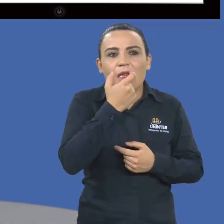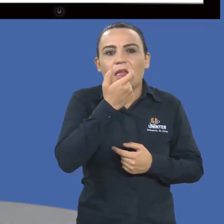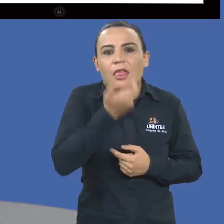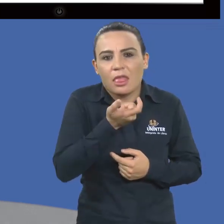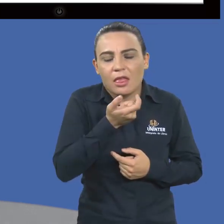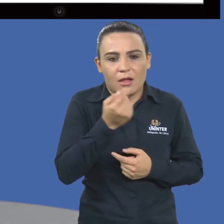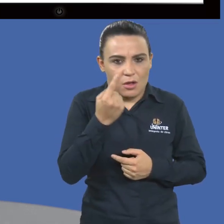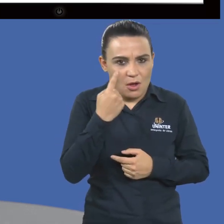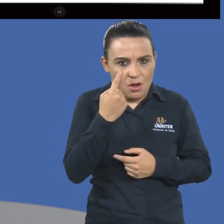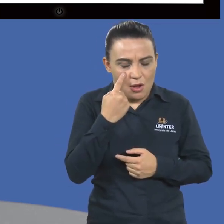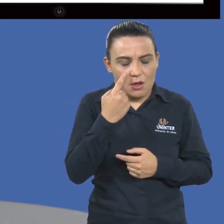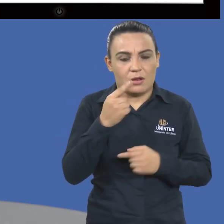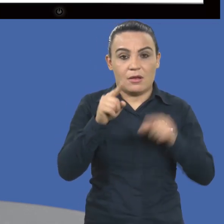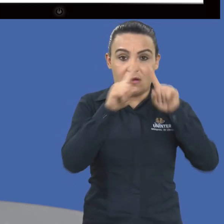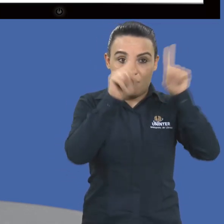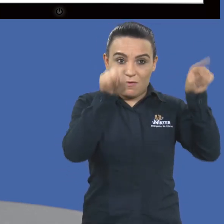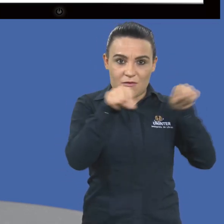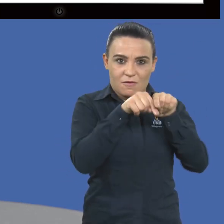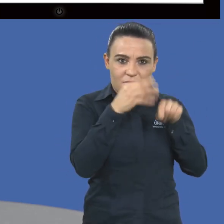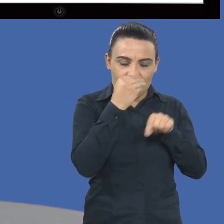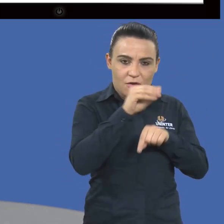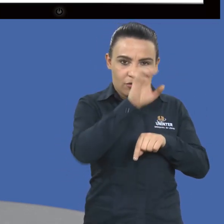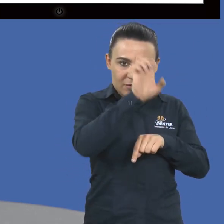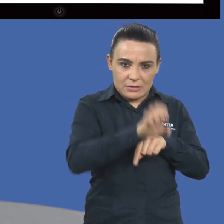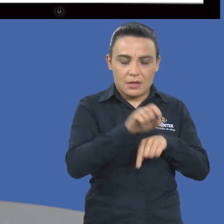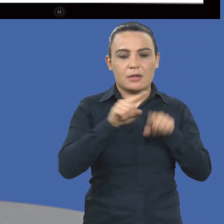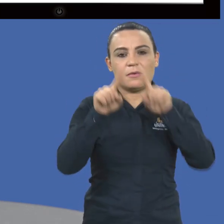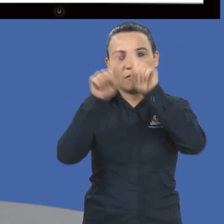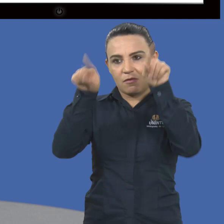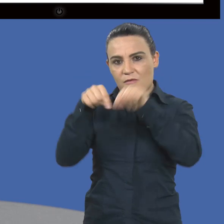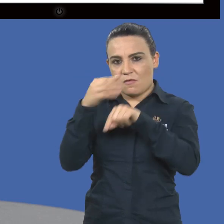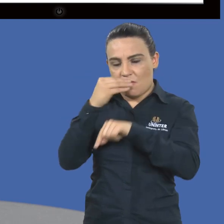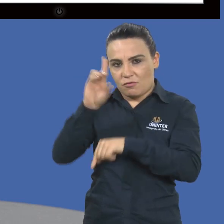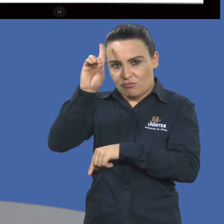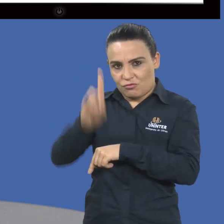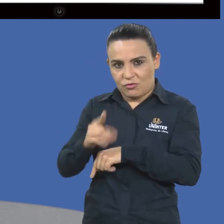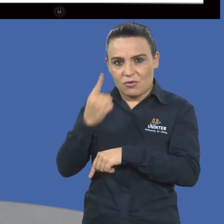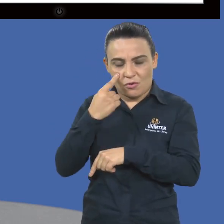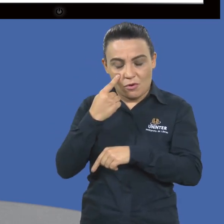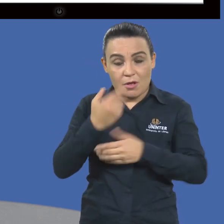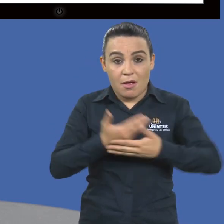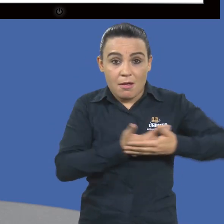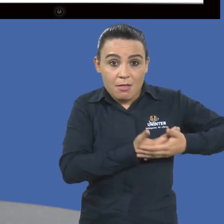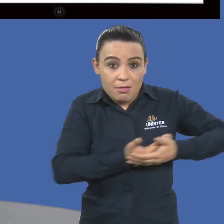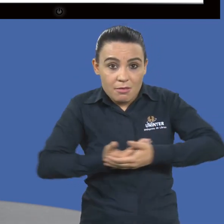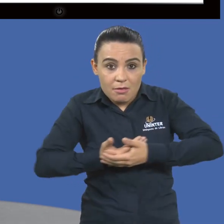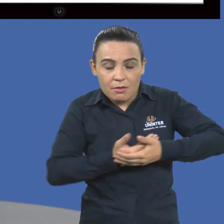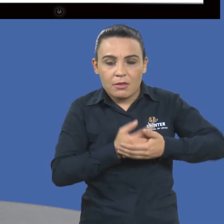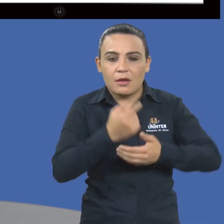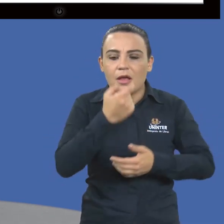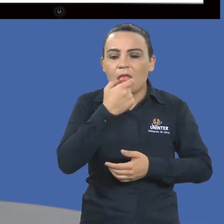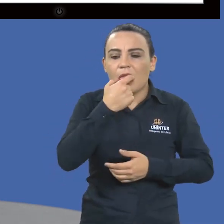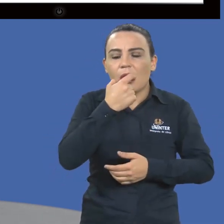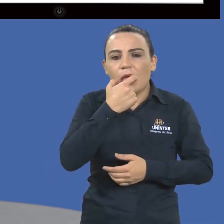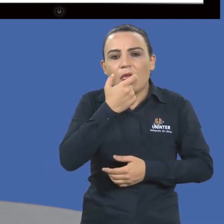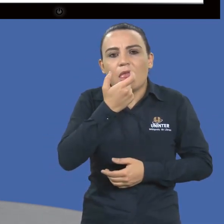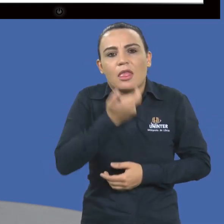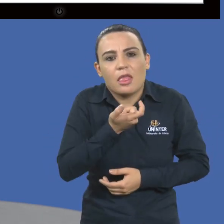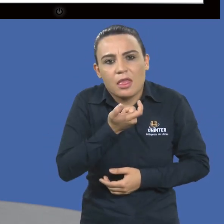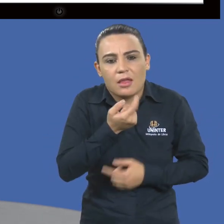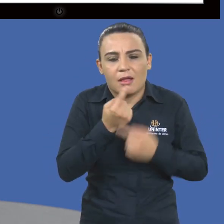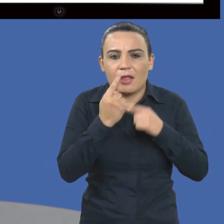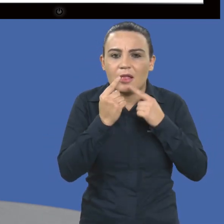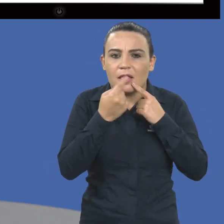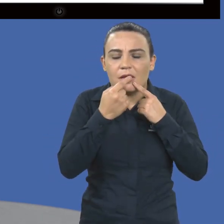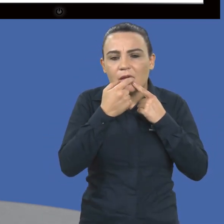protusão lingual, veja tanto na imagem da esquerda como na direita, o nenezinho, por apresentar